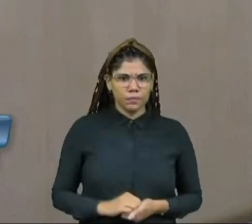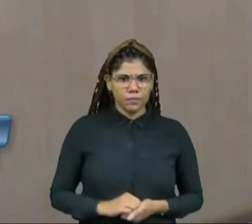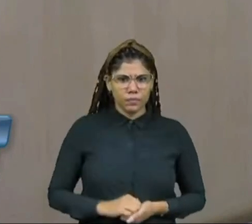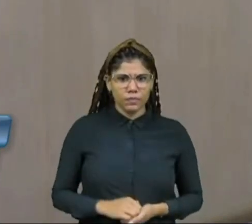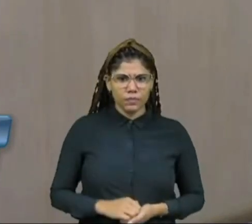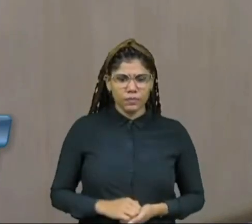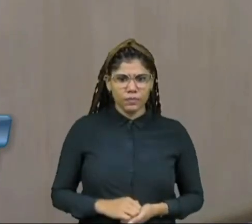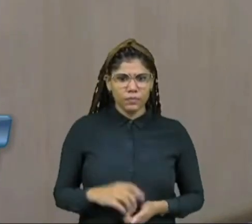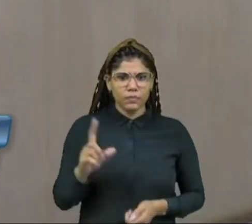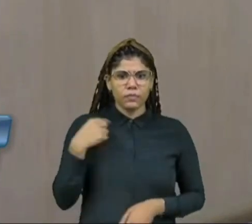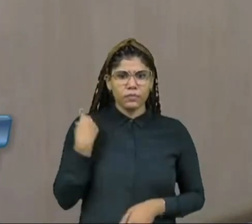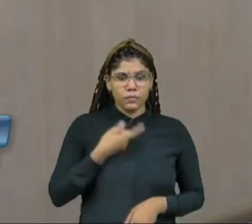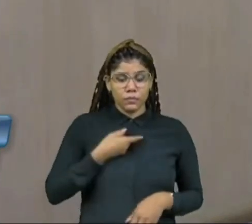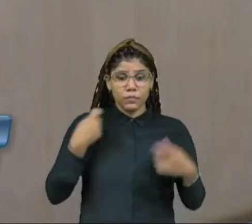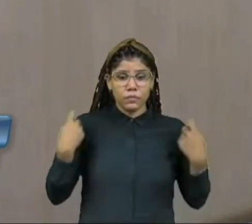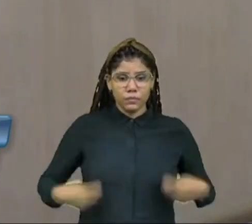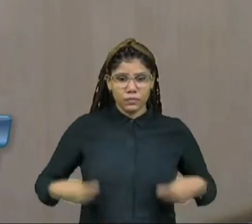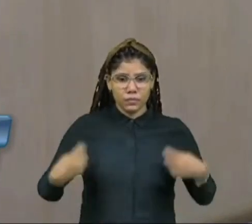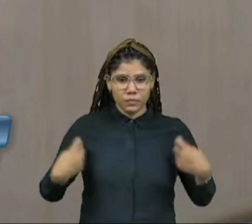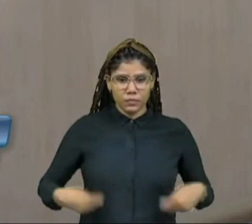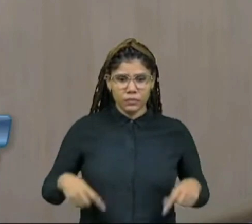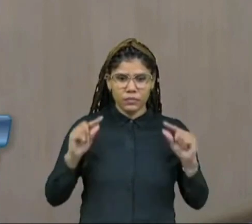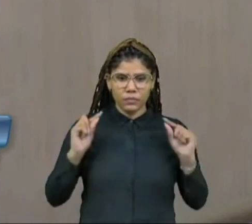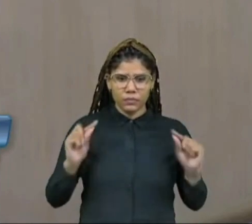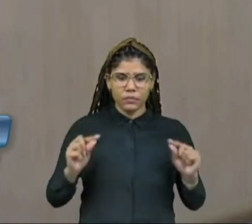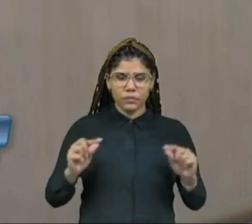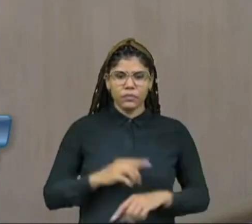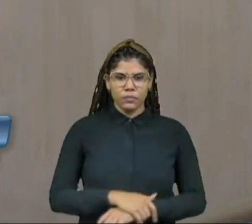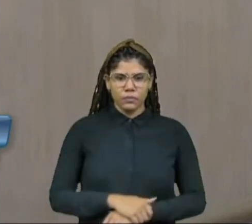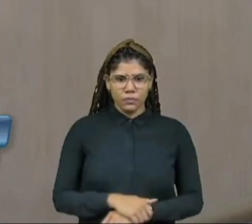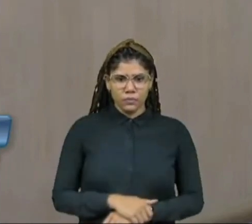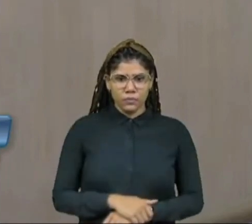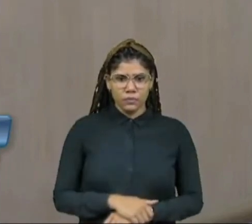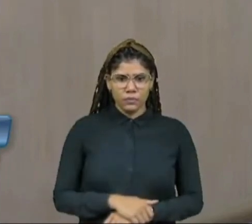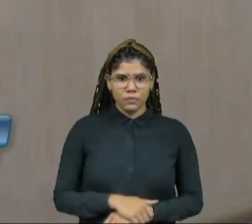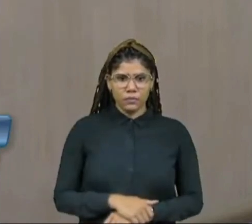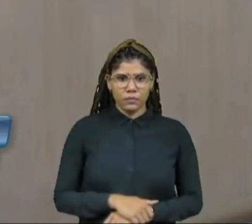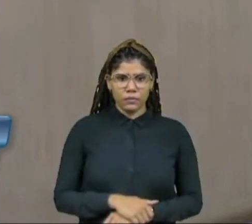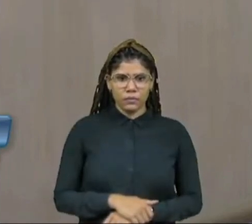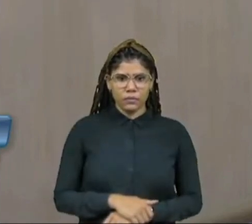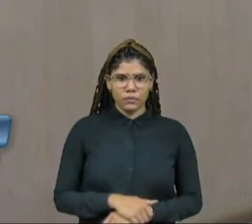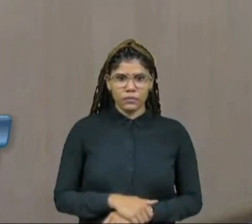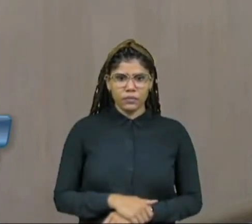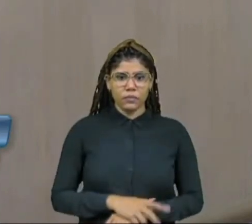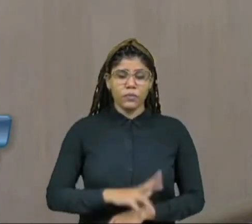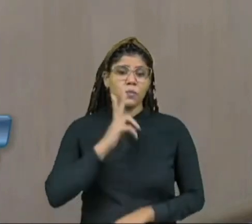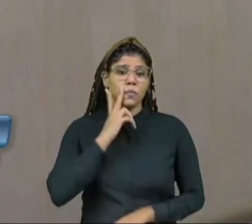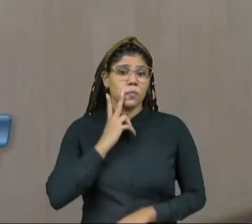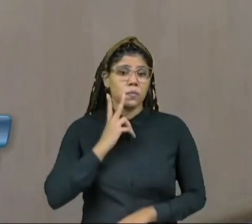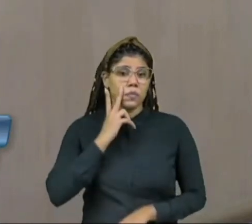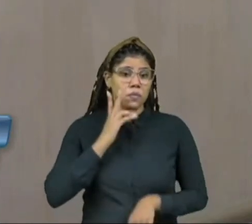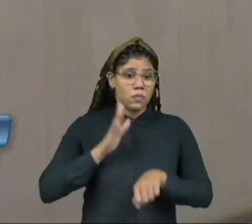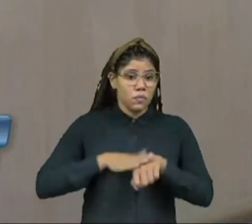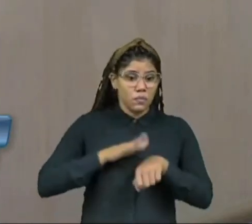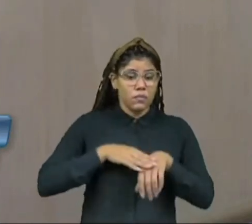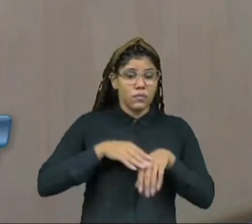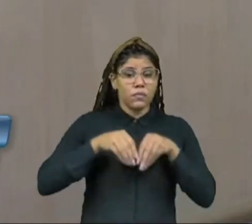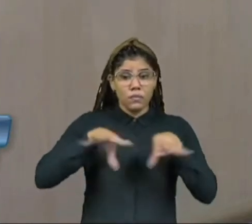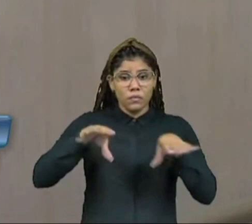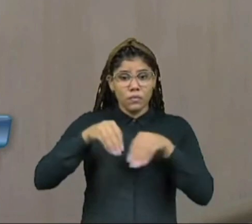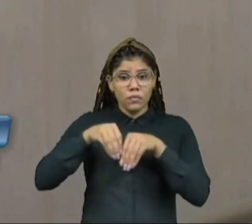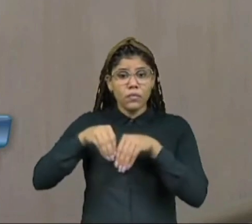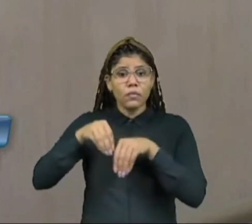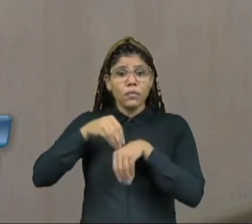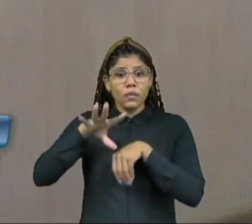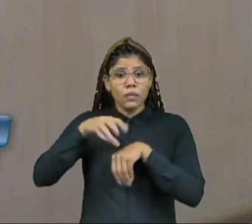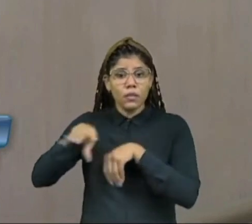Nós precisamos verdadeiramente colocar os cearenses que nós estamos precisando de